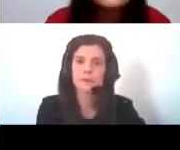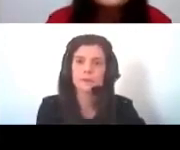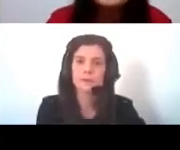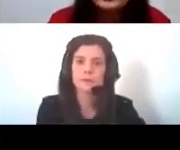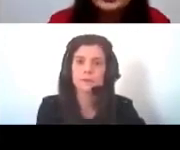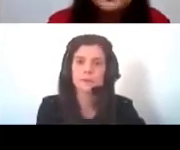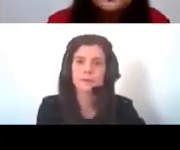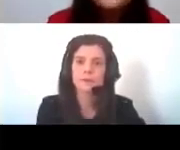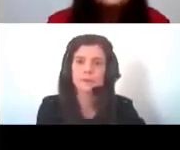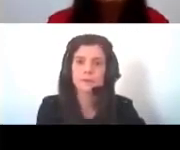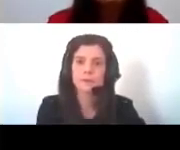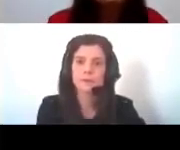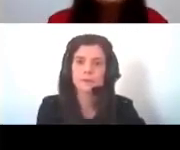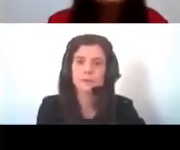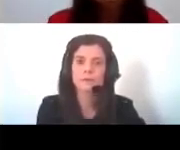está desenvolvendo aqui.